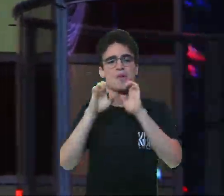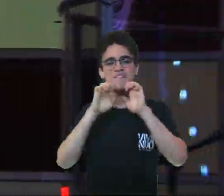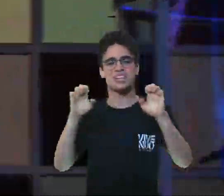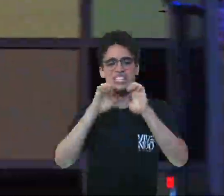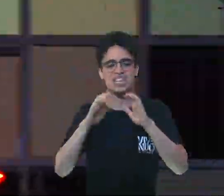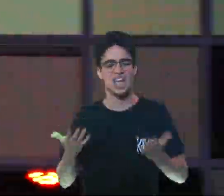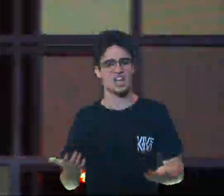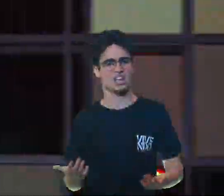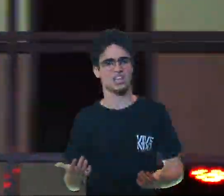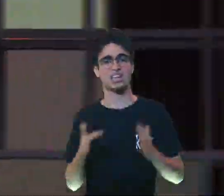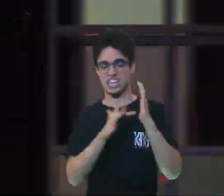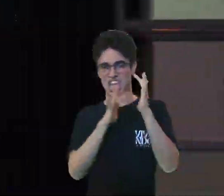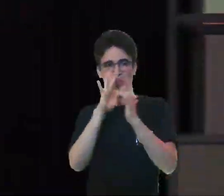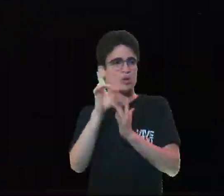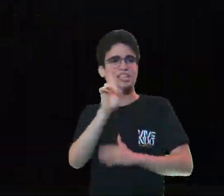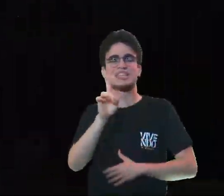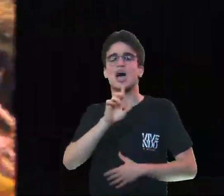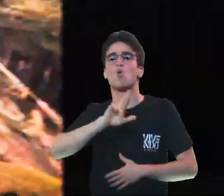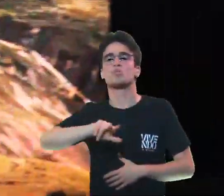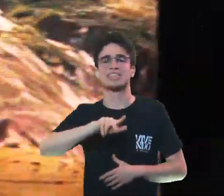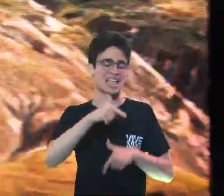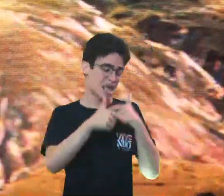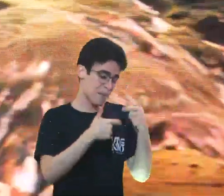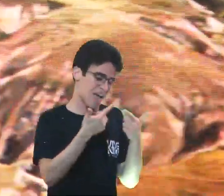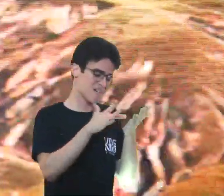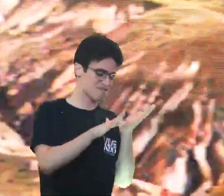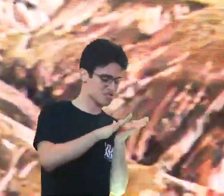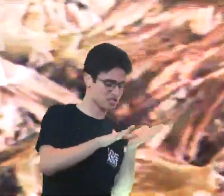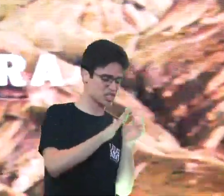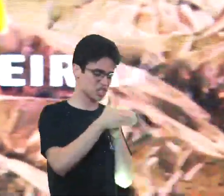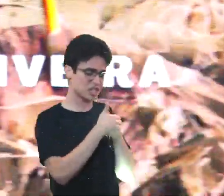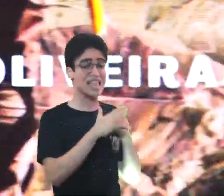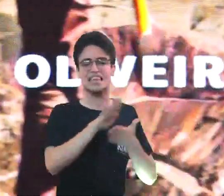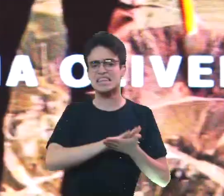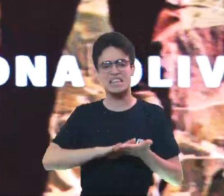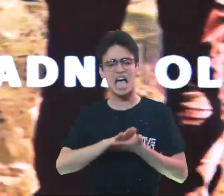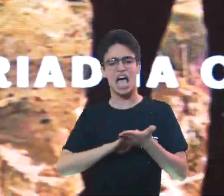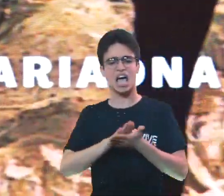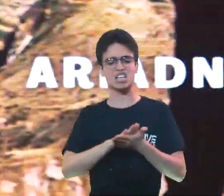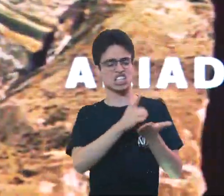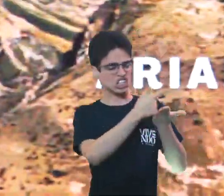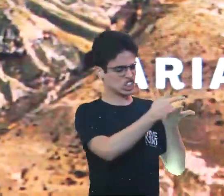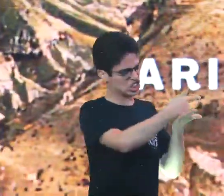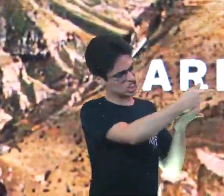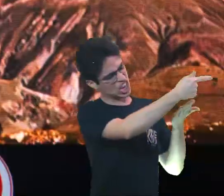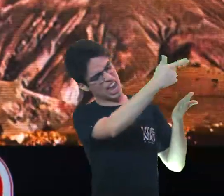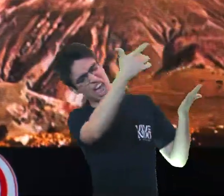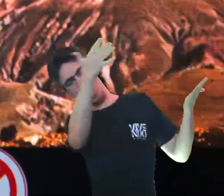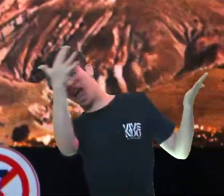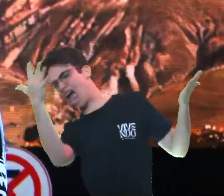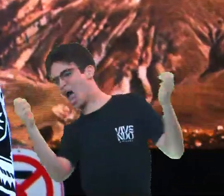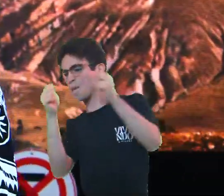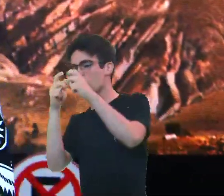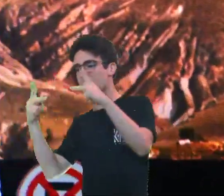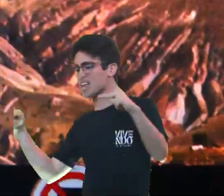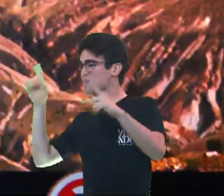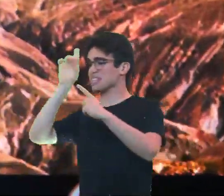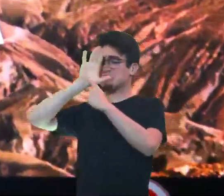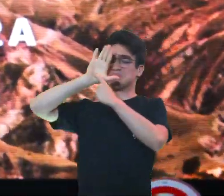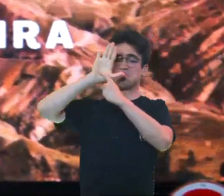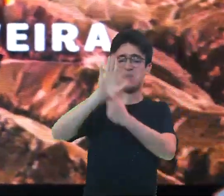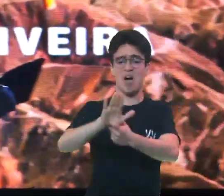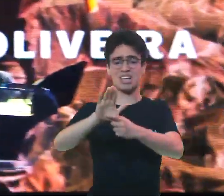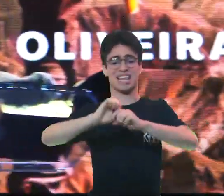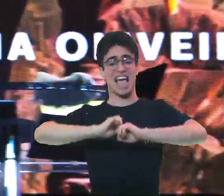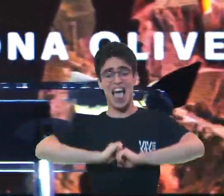com letras minúsculas no contrato. De Gênesis a Apocalipse, as letras são gigantescas, claras, e